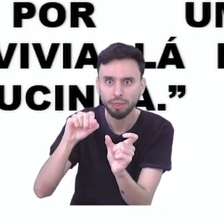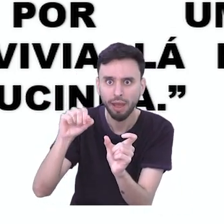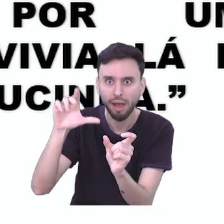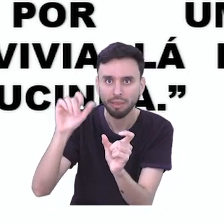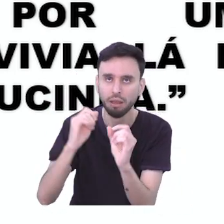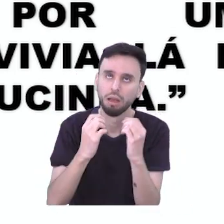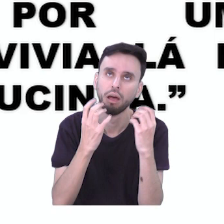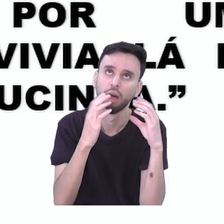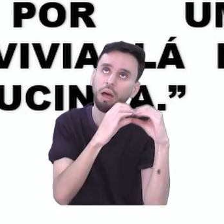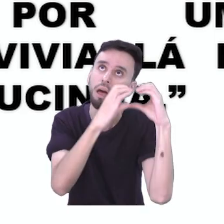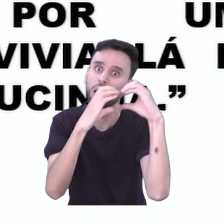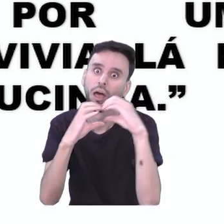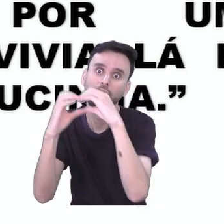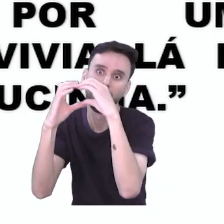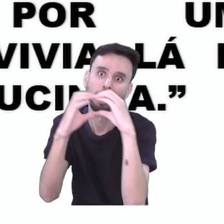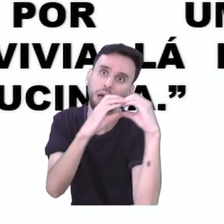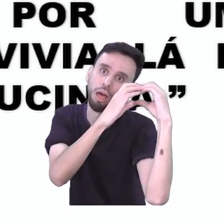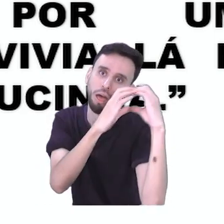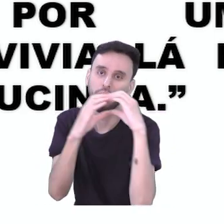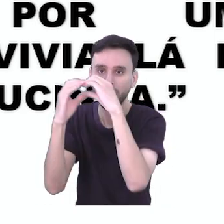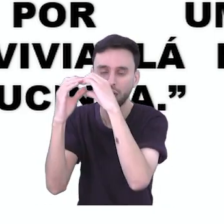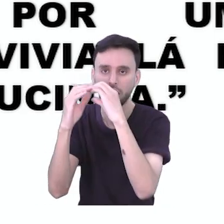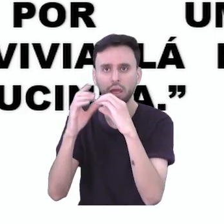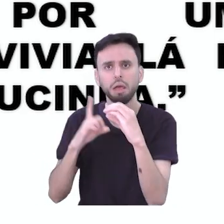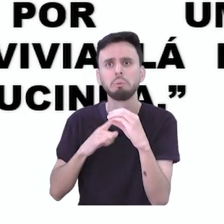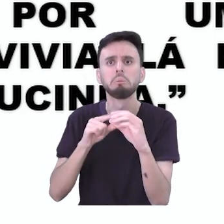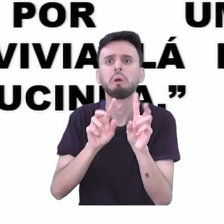né? Então isso já está reforçando essa